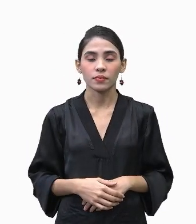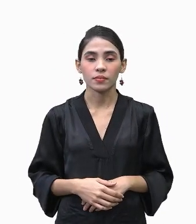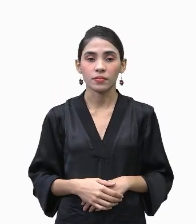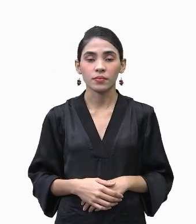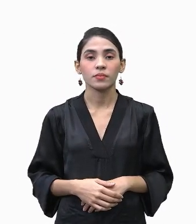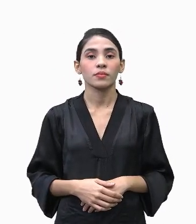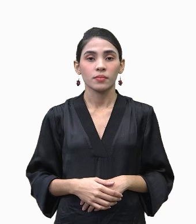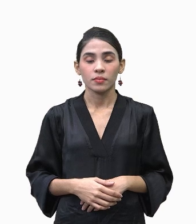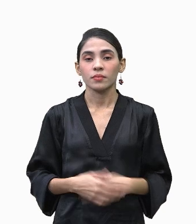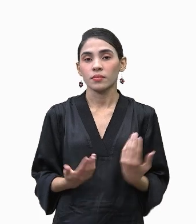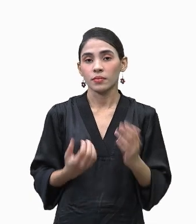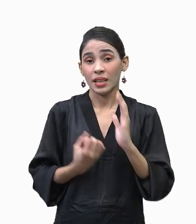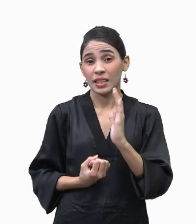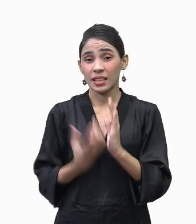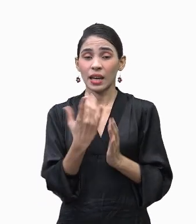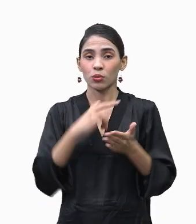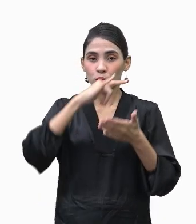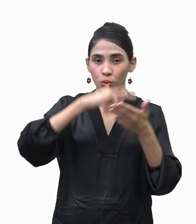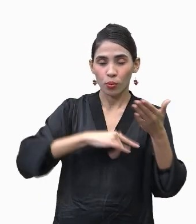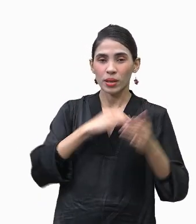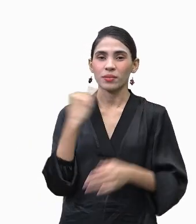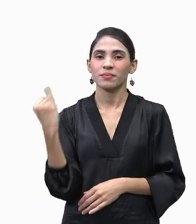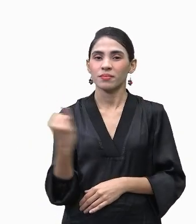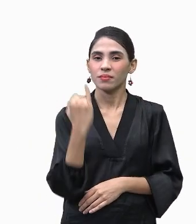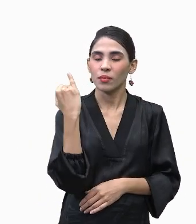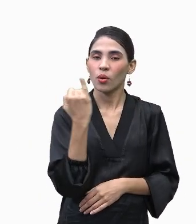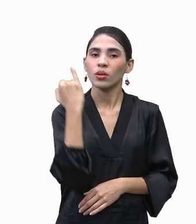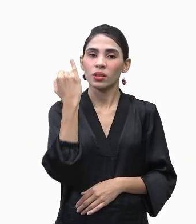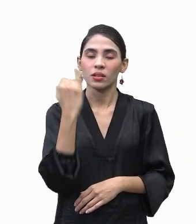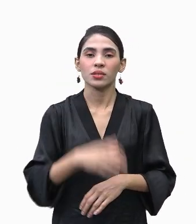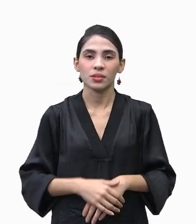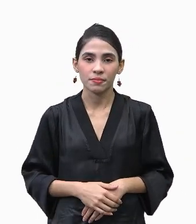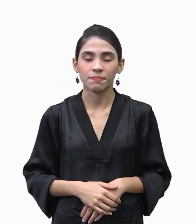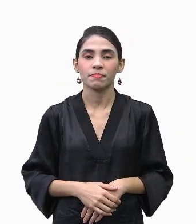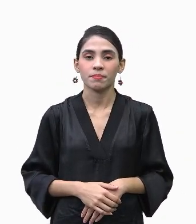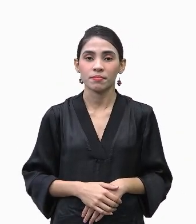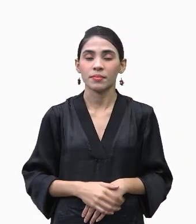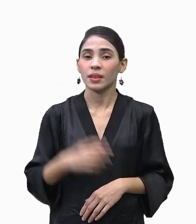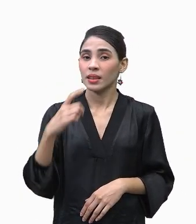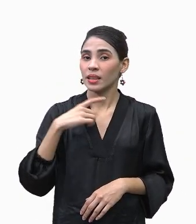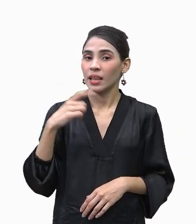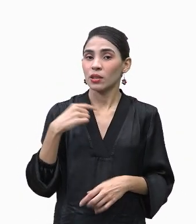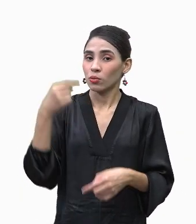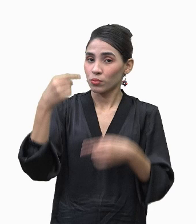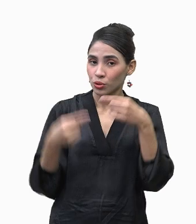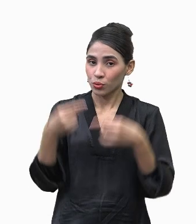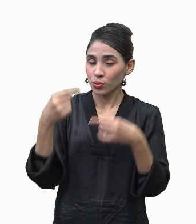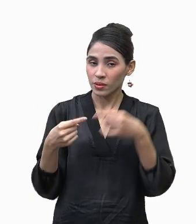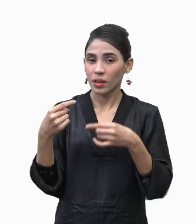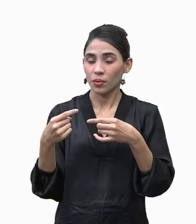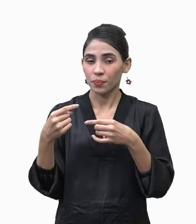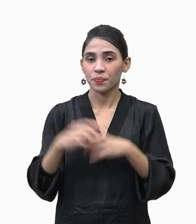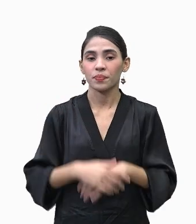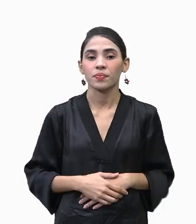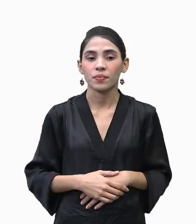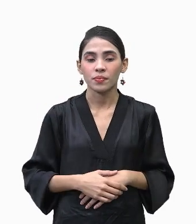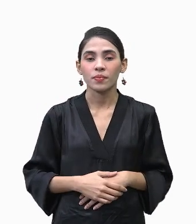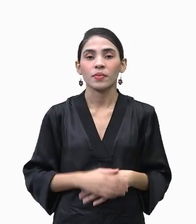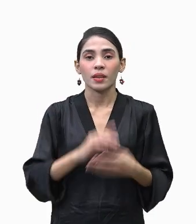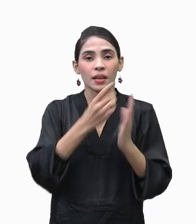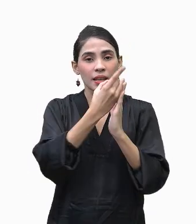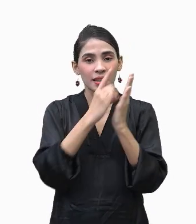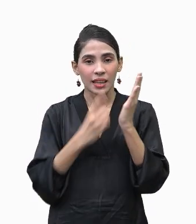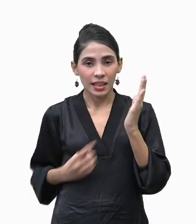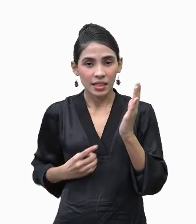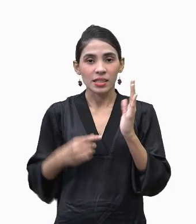um documento muito importante aí, ele saiu como resultado dessa conferência, né, que foi a Declaração